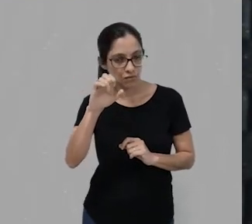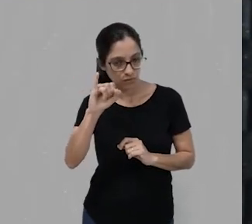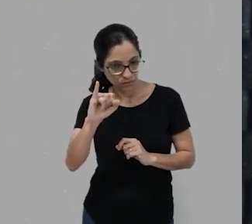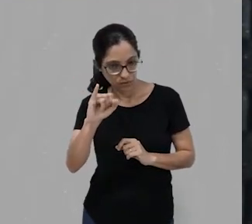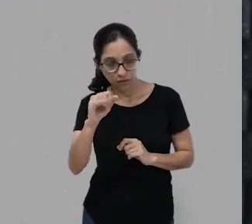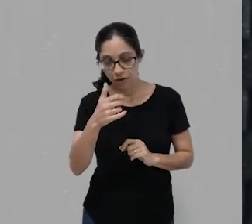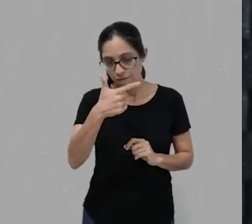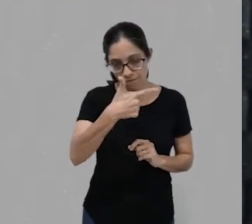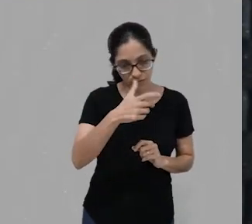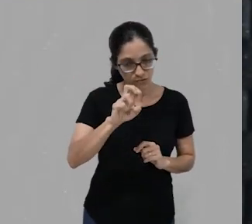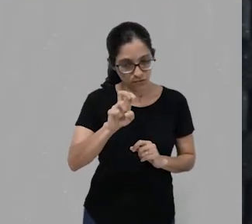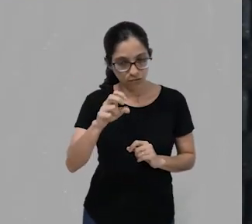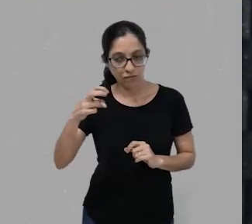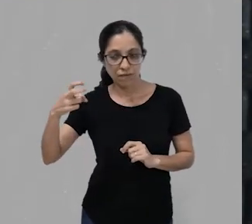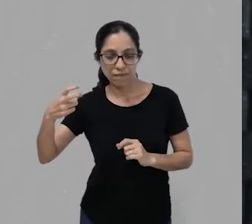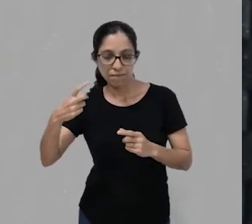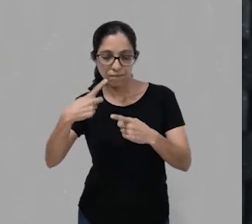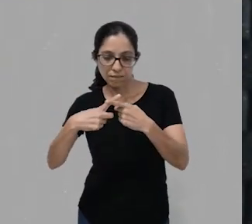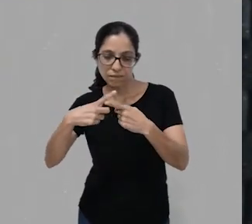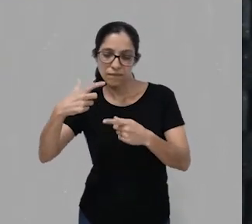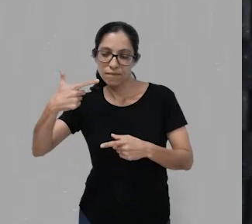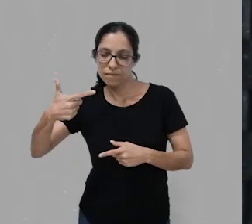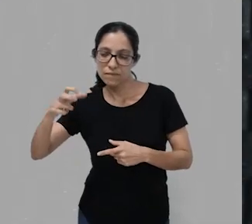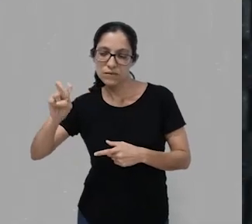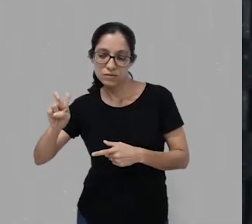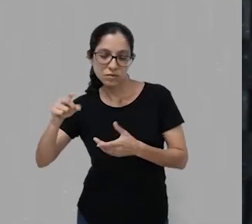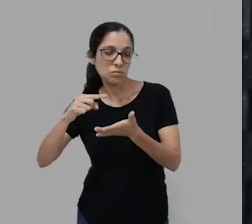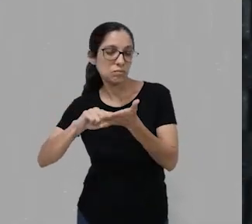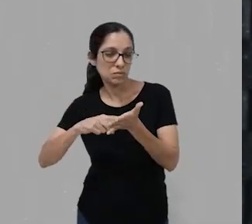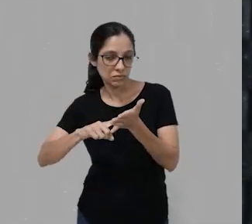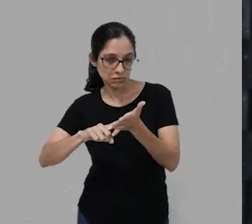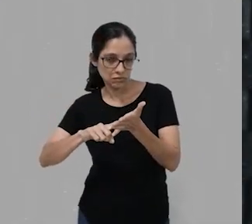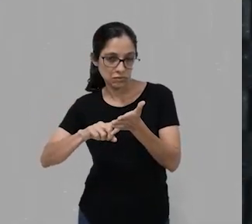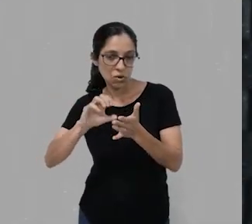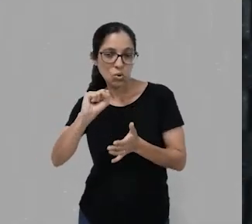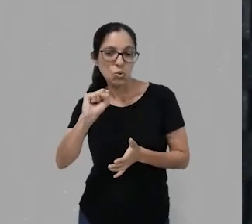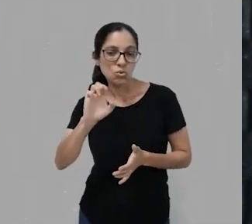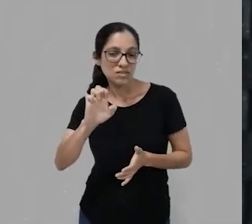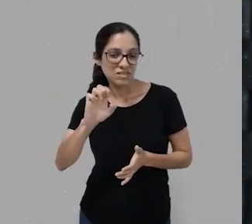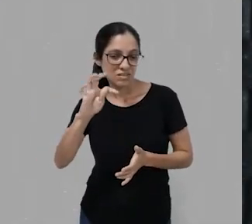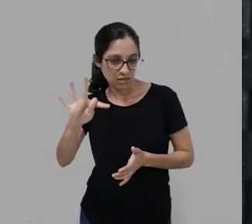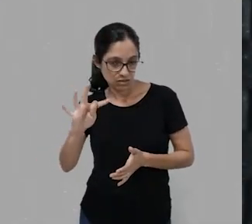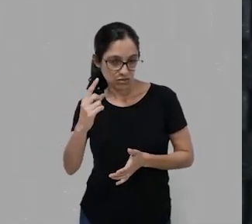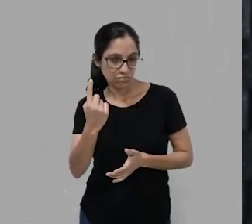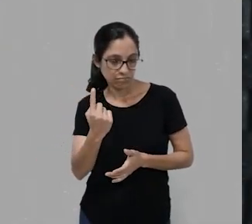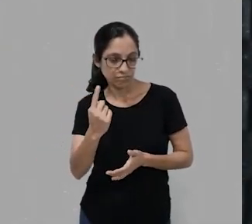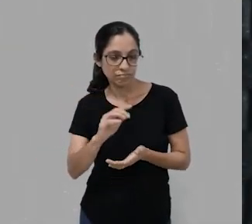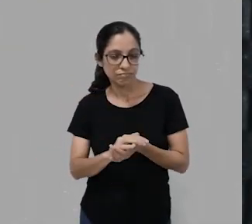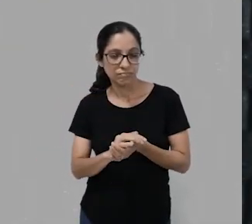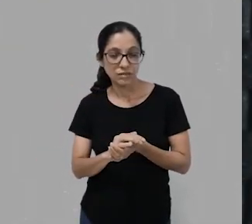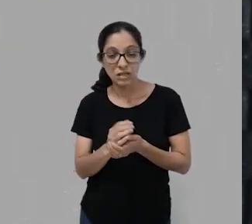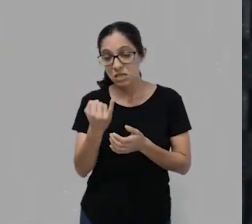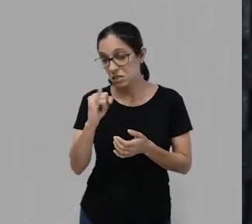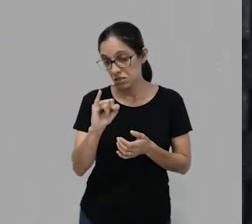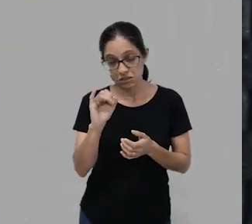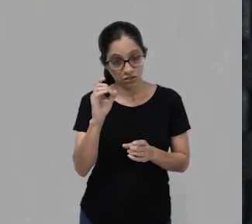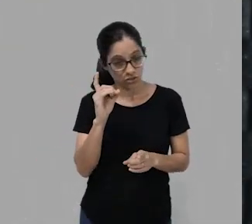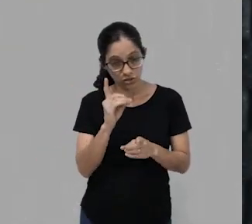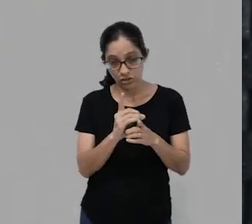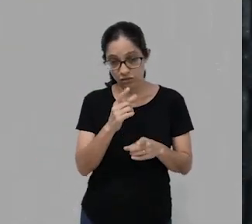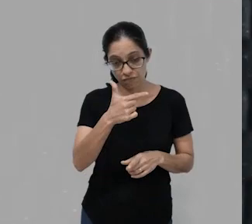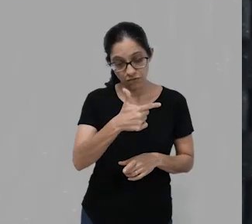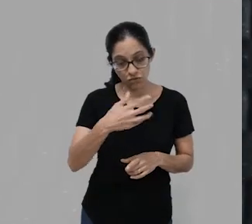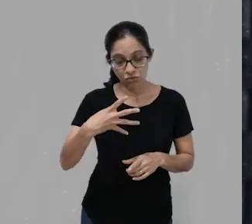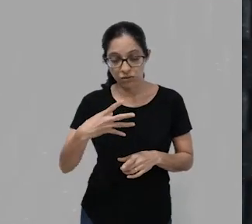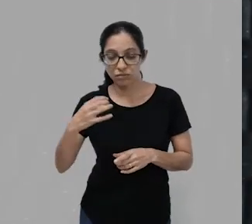que é 25-25, né? 25 pontos, na verdade, o set. Então, se vai chegar nessa de